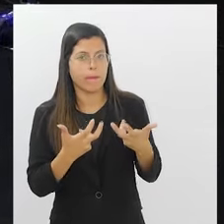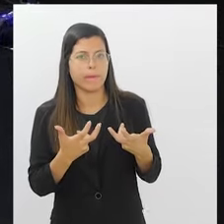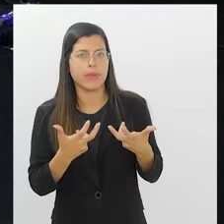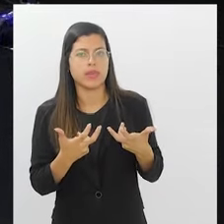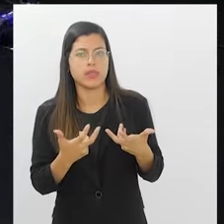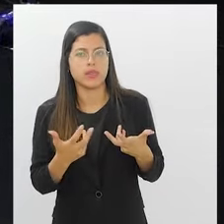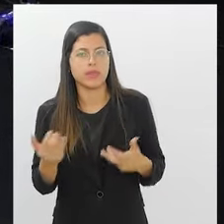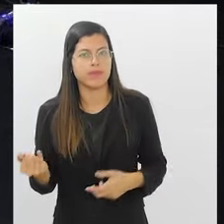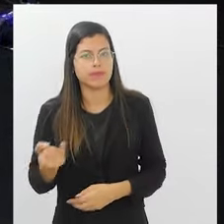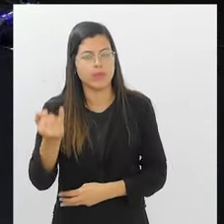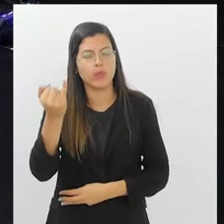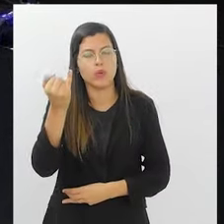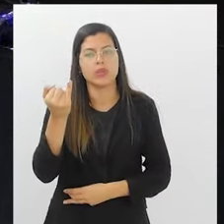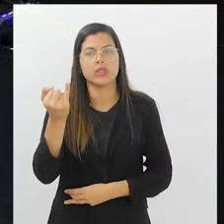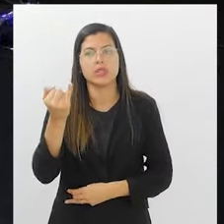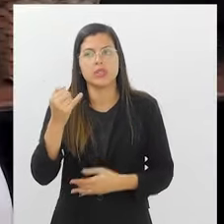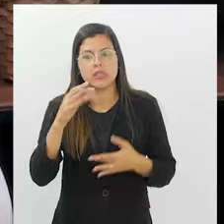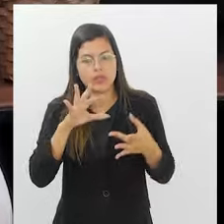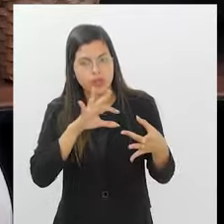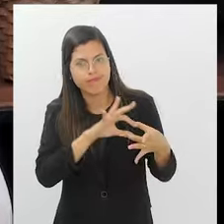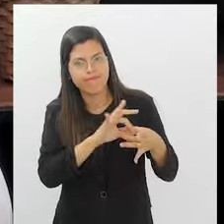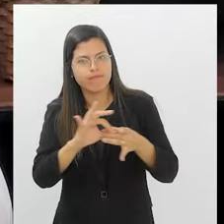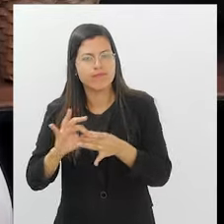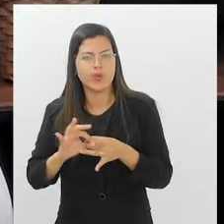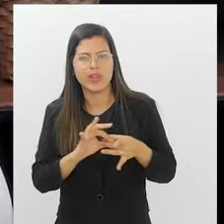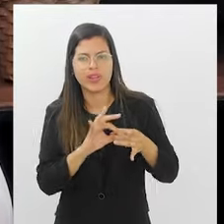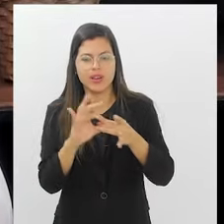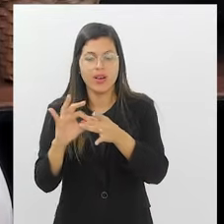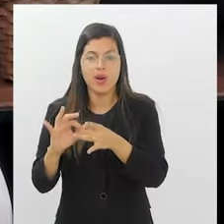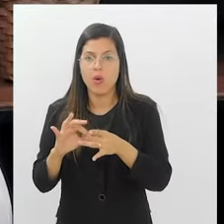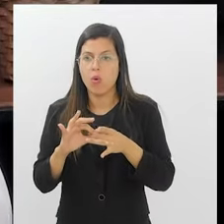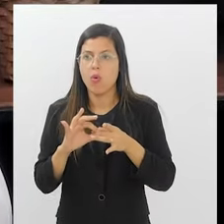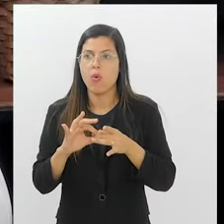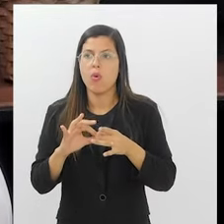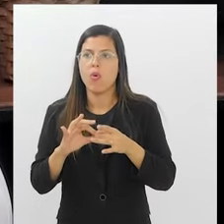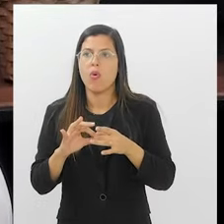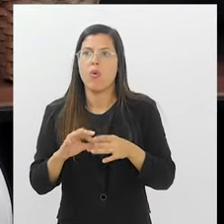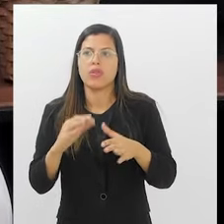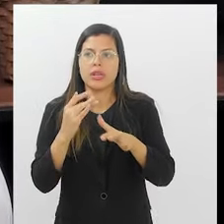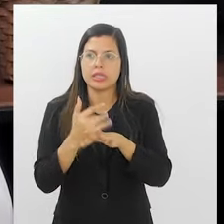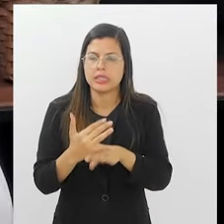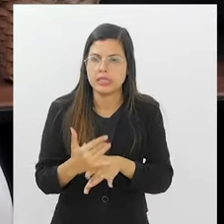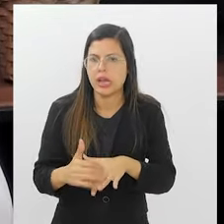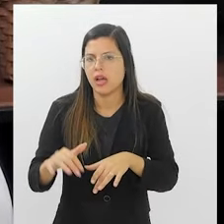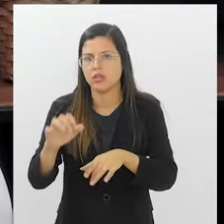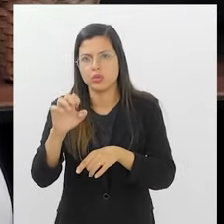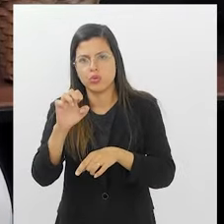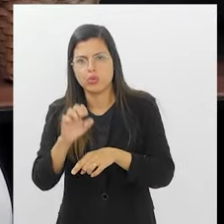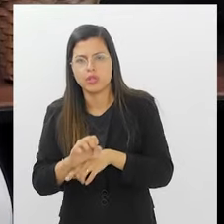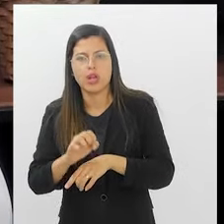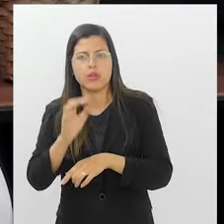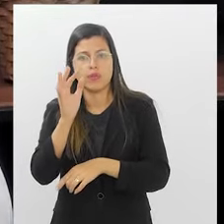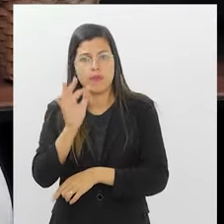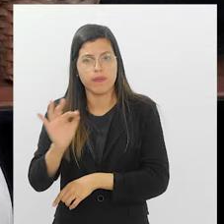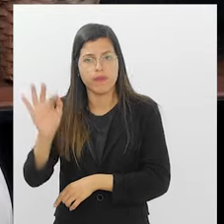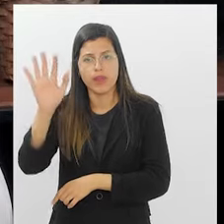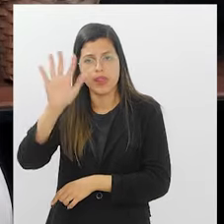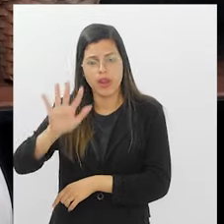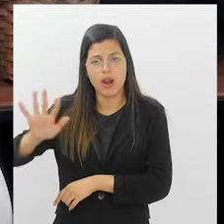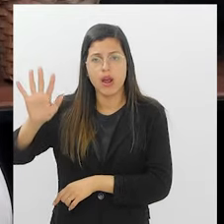que a importância da união do parlamento, seja no âmbito municipal, estadual e